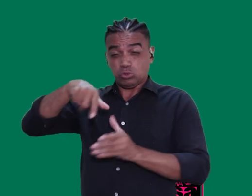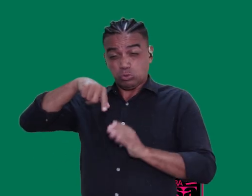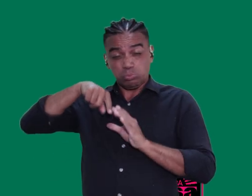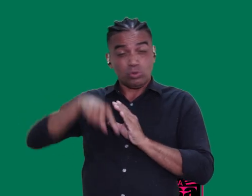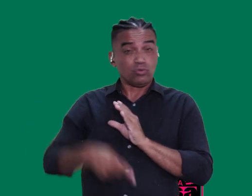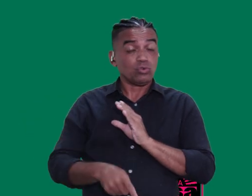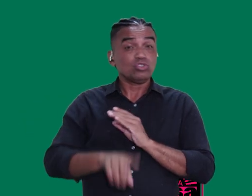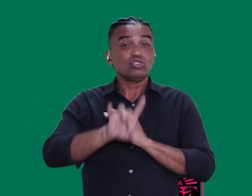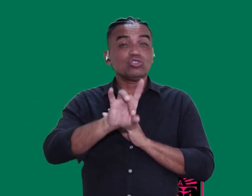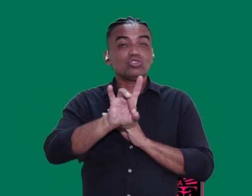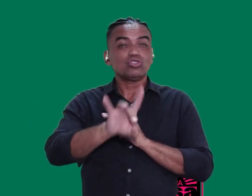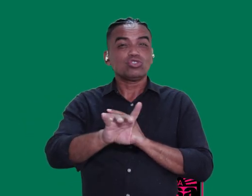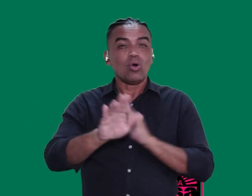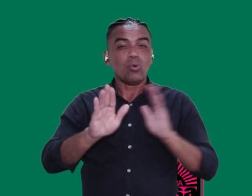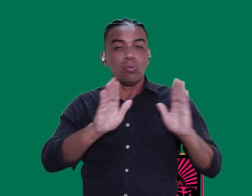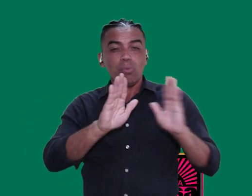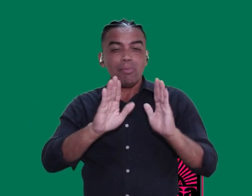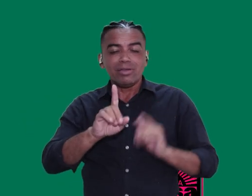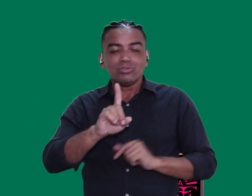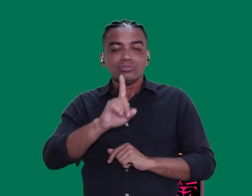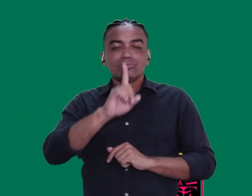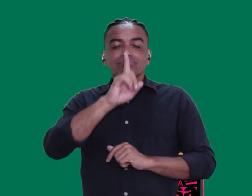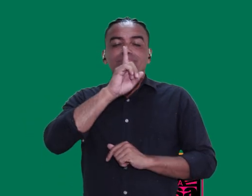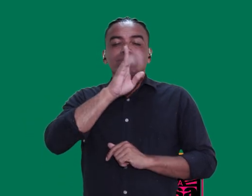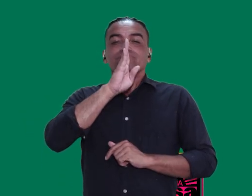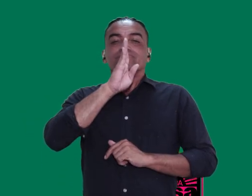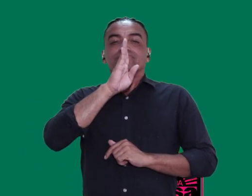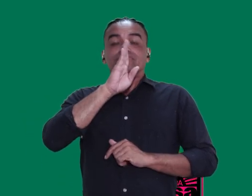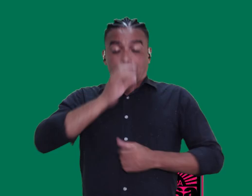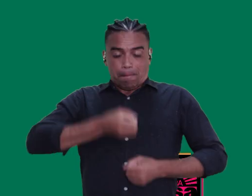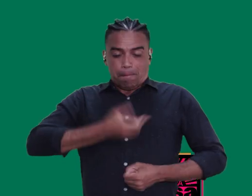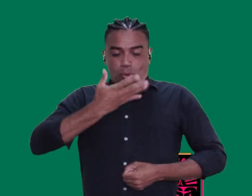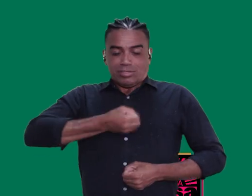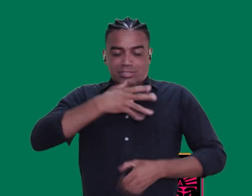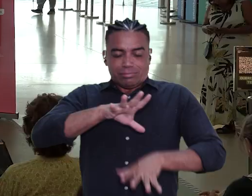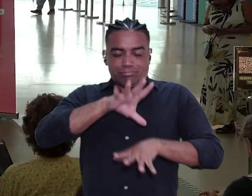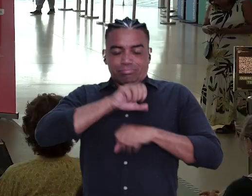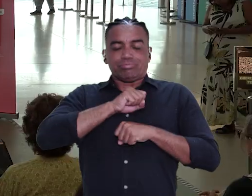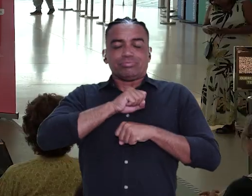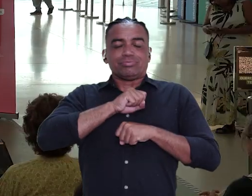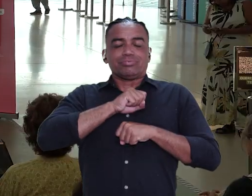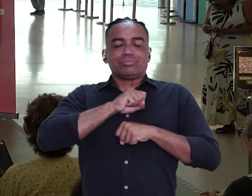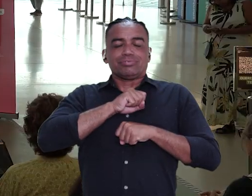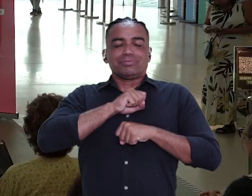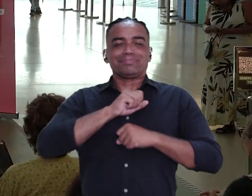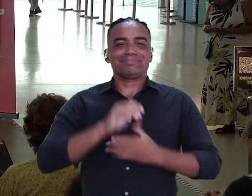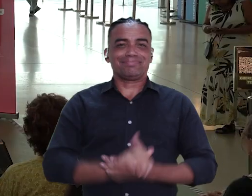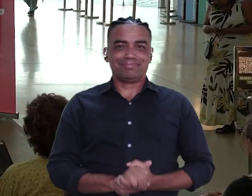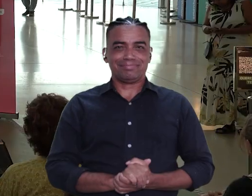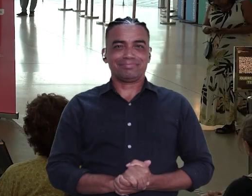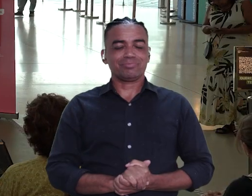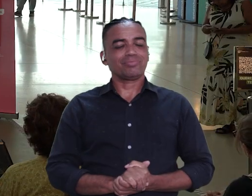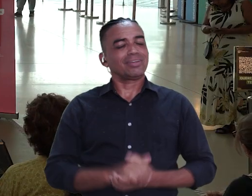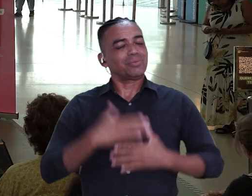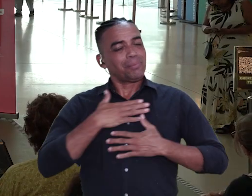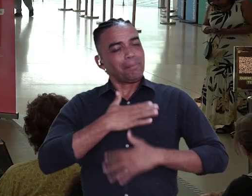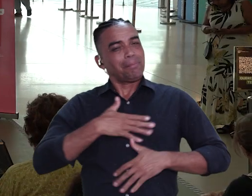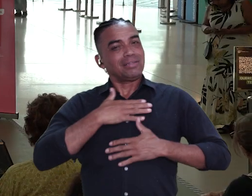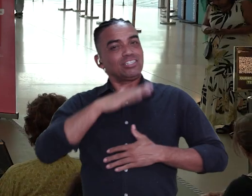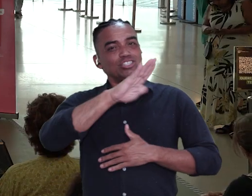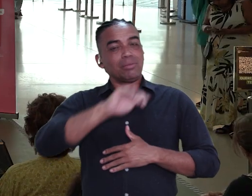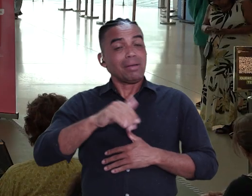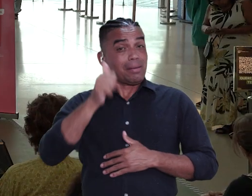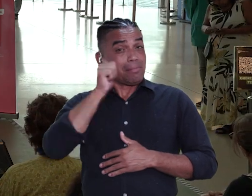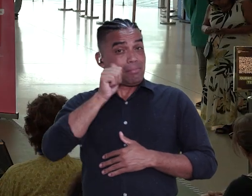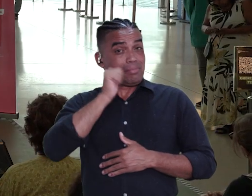só o silêncio da poesia penetra. Bom, eu tenho o prazer enorme de